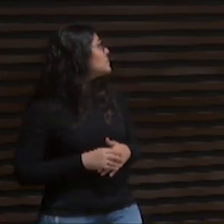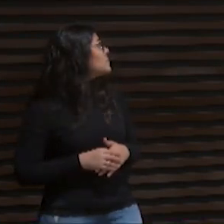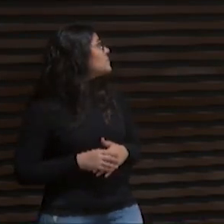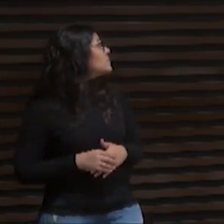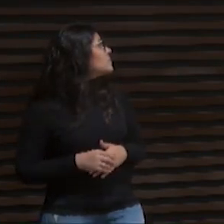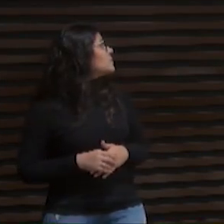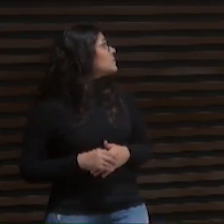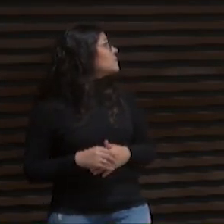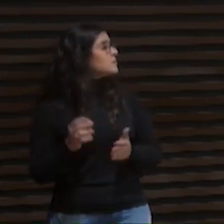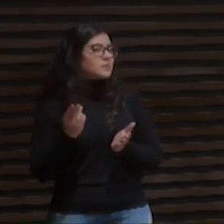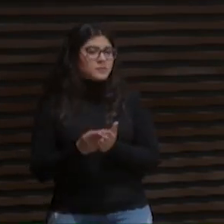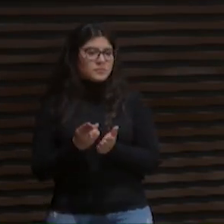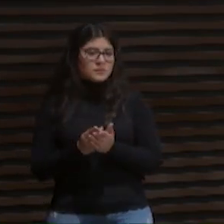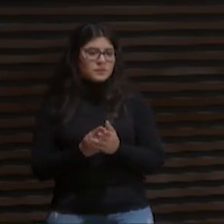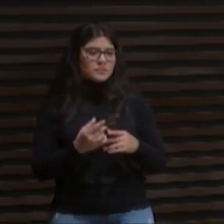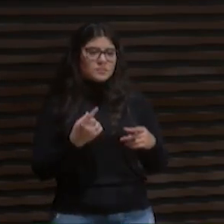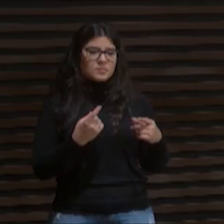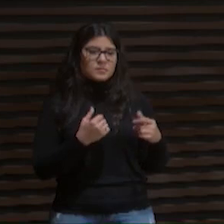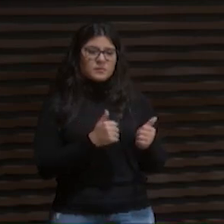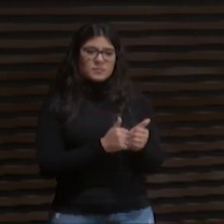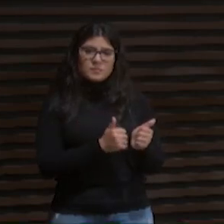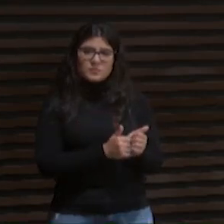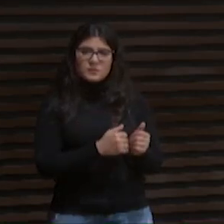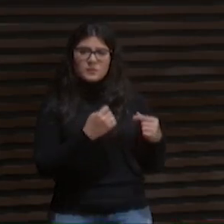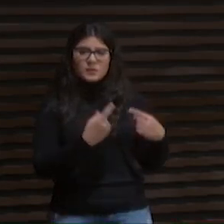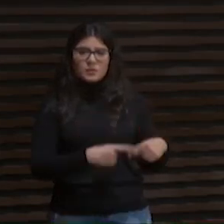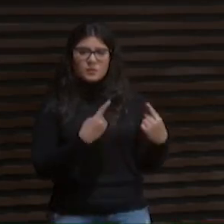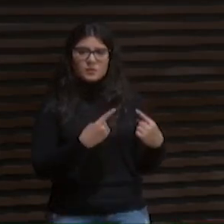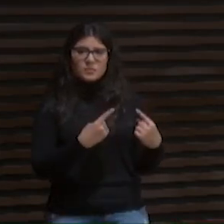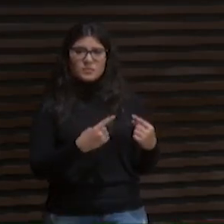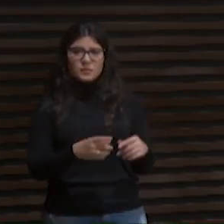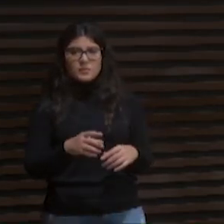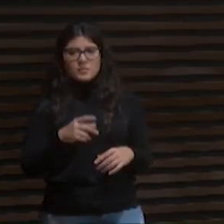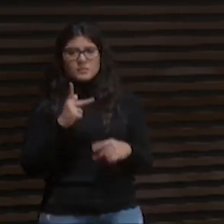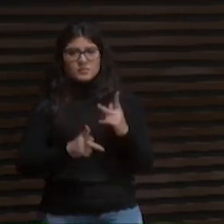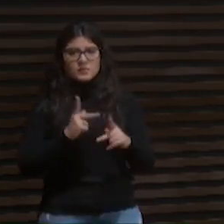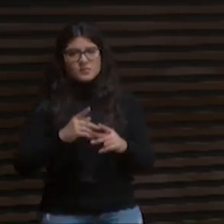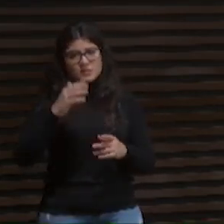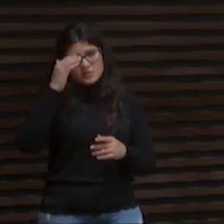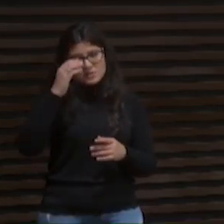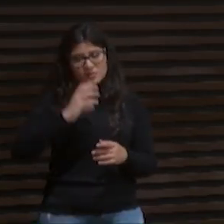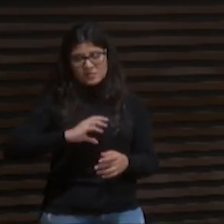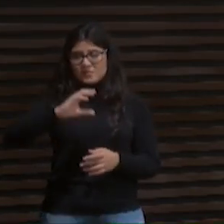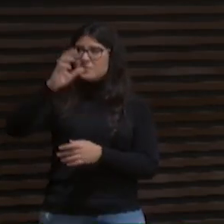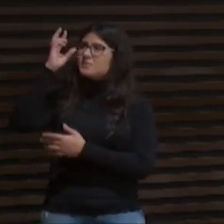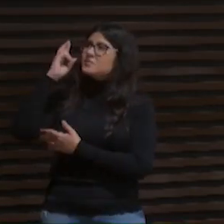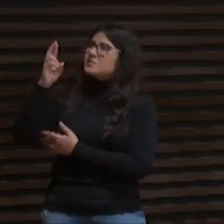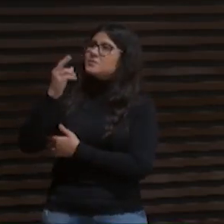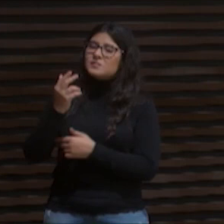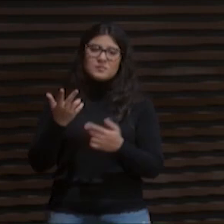Ainda que venham perseguições, meus irmãos, olha lá, os que confiam no Senhor são como